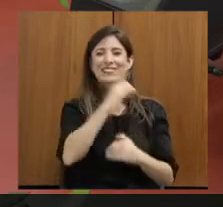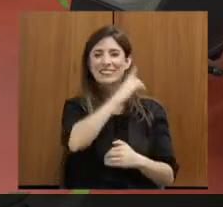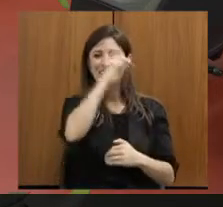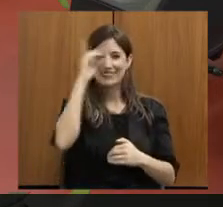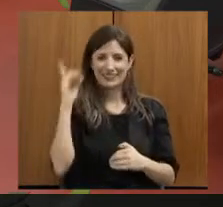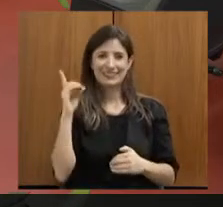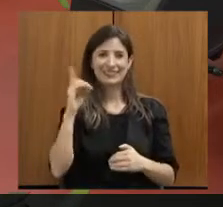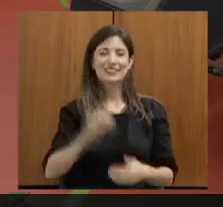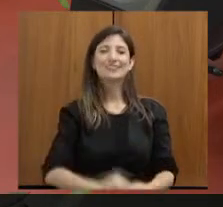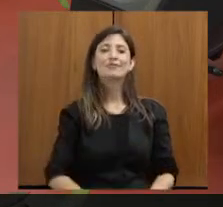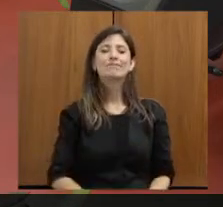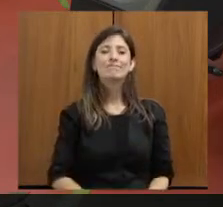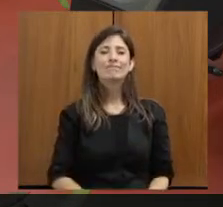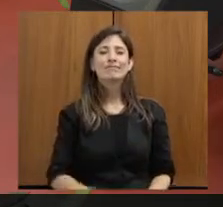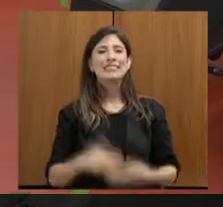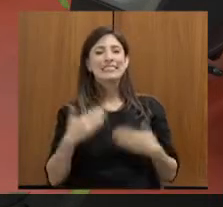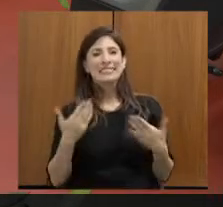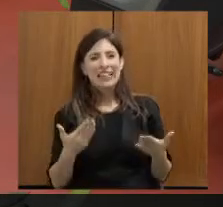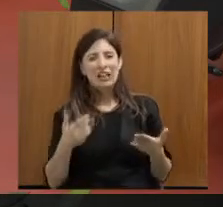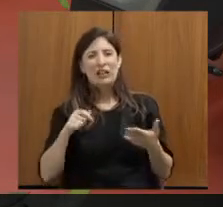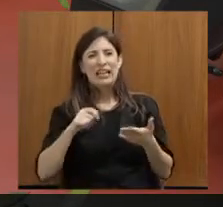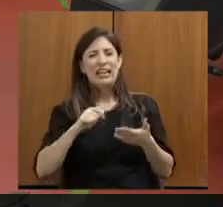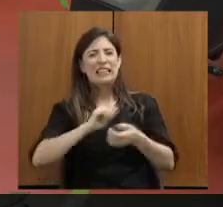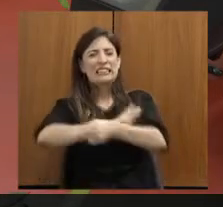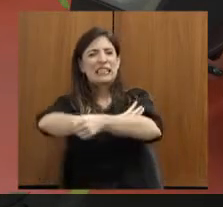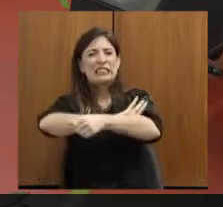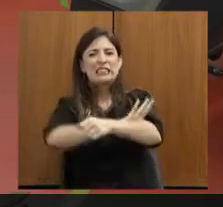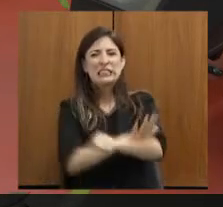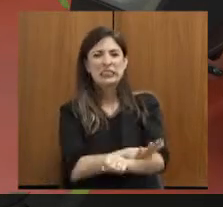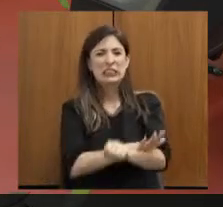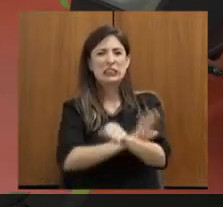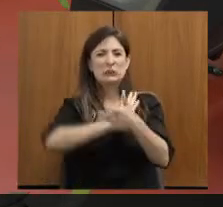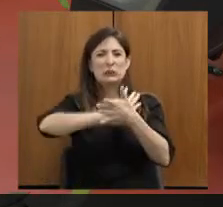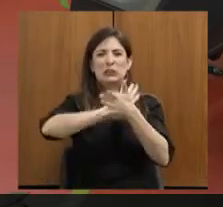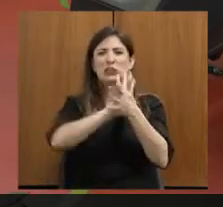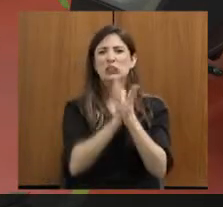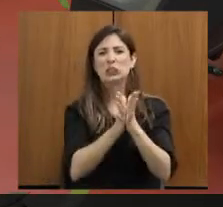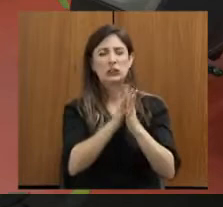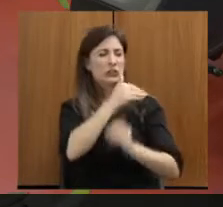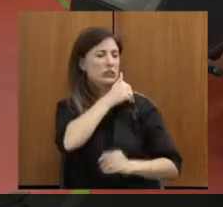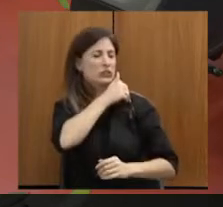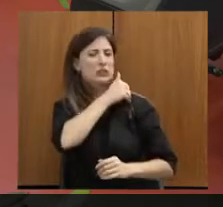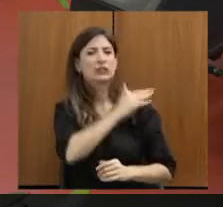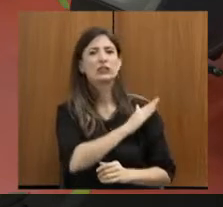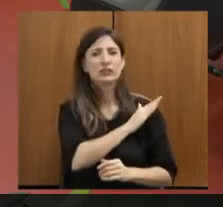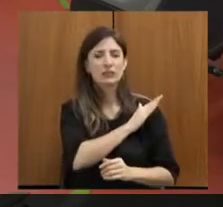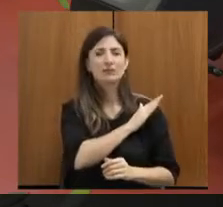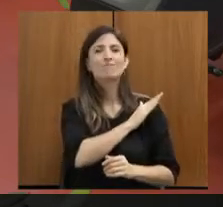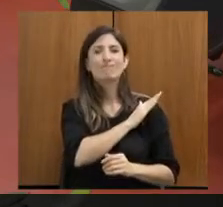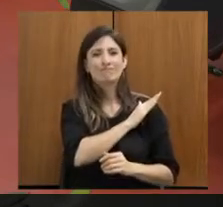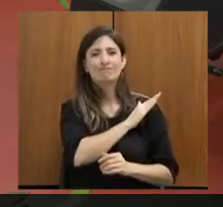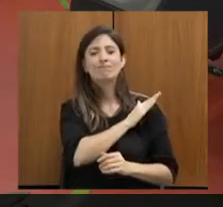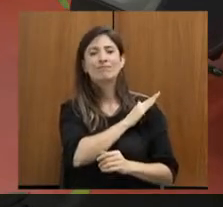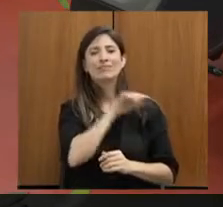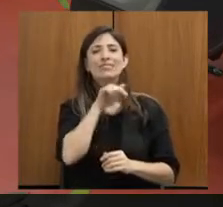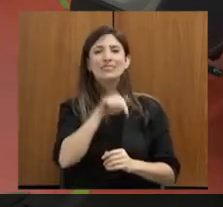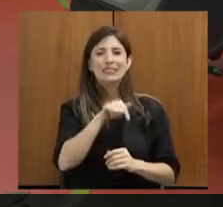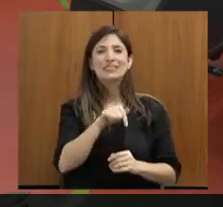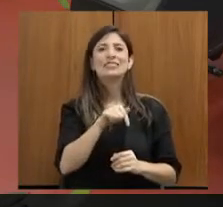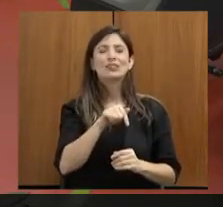questão de intolerância de racismo E se eu tem visto a